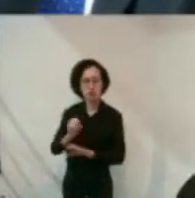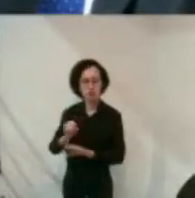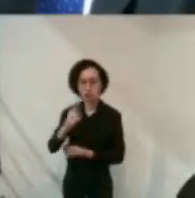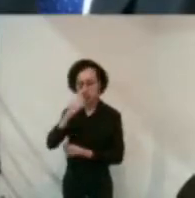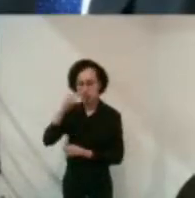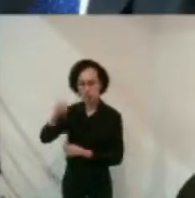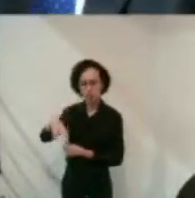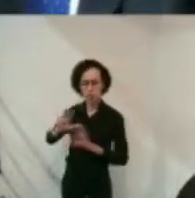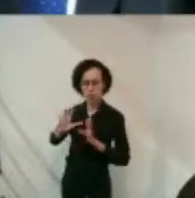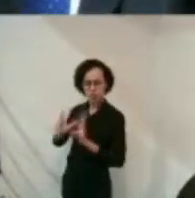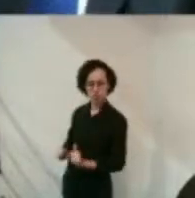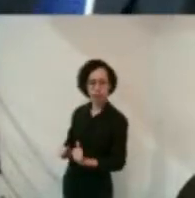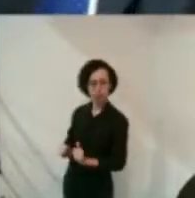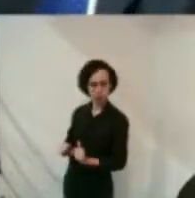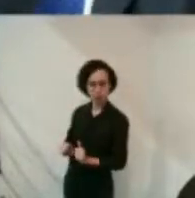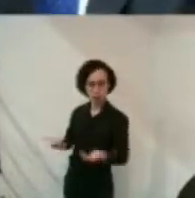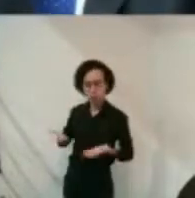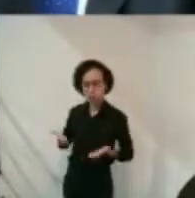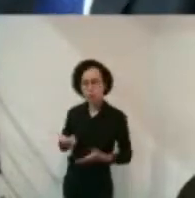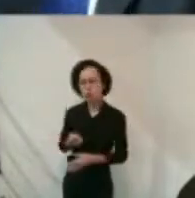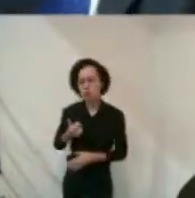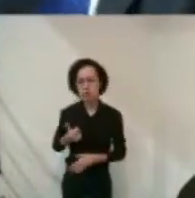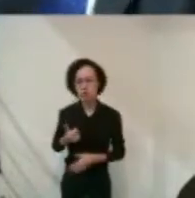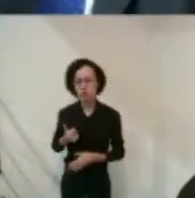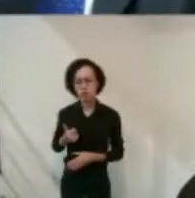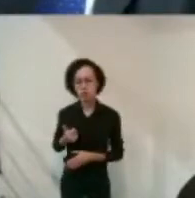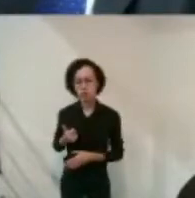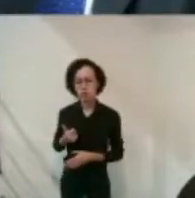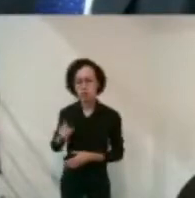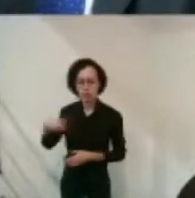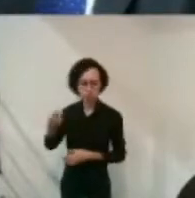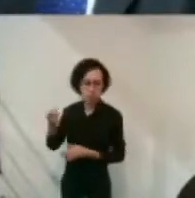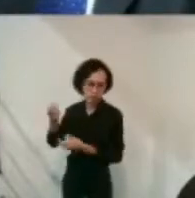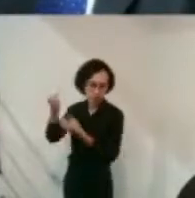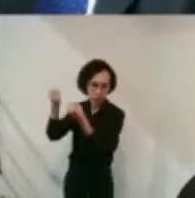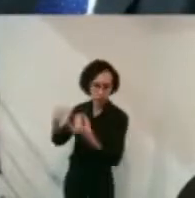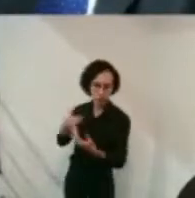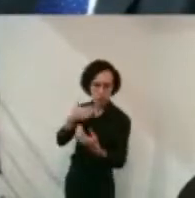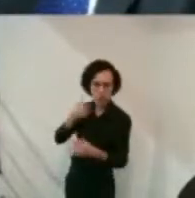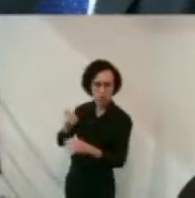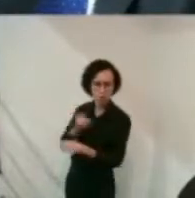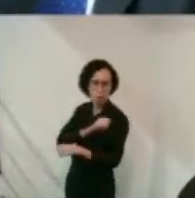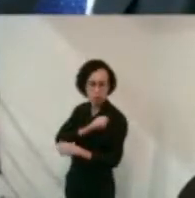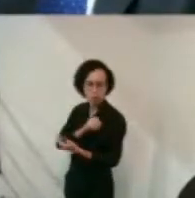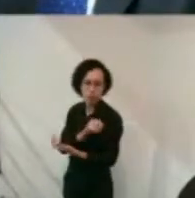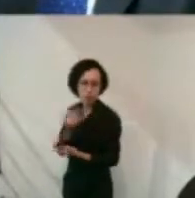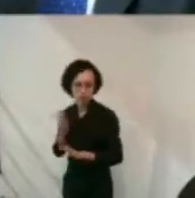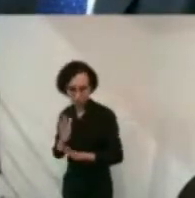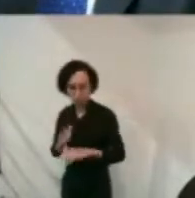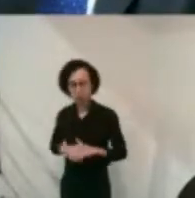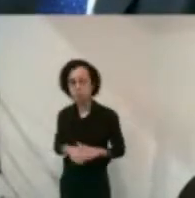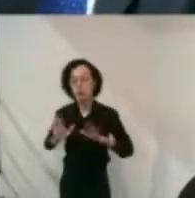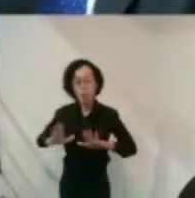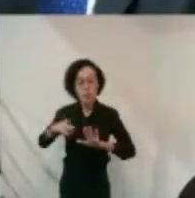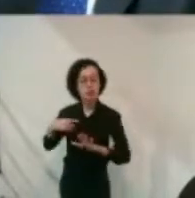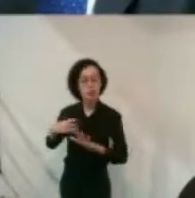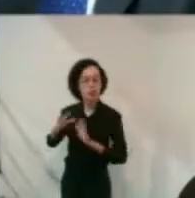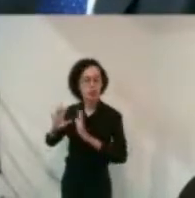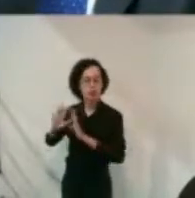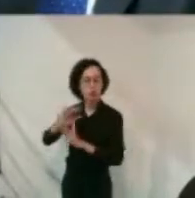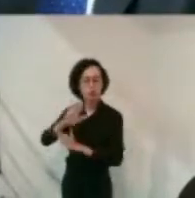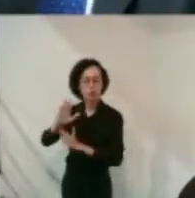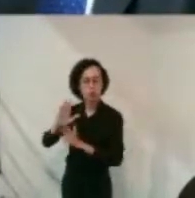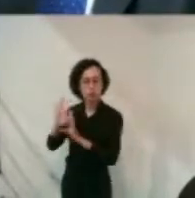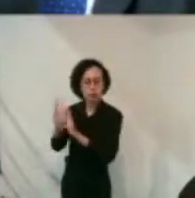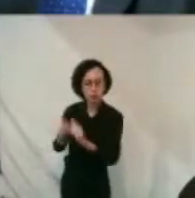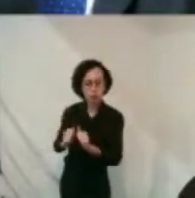lixões fechados. Hoje, quase, ela depois vai dizer os números mais corretamente, mas quase a totalidade dos lixões